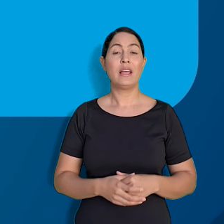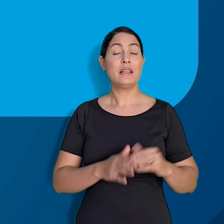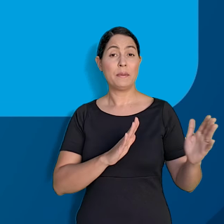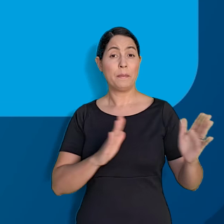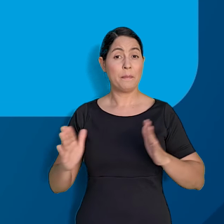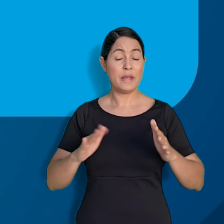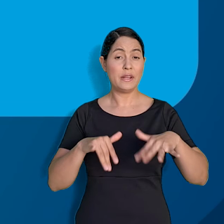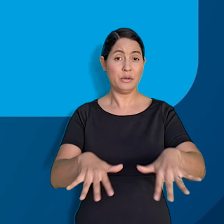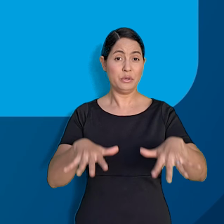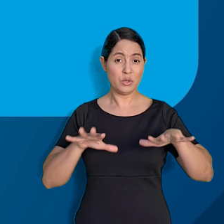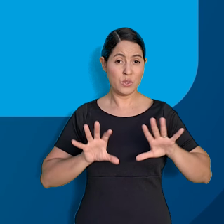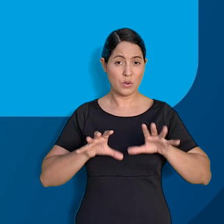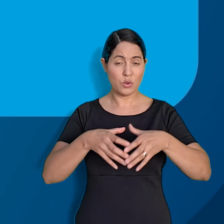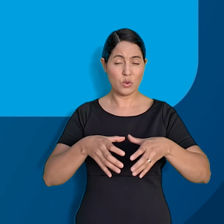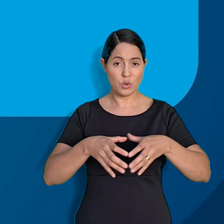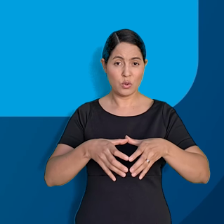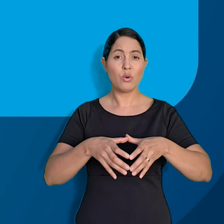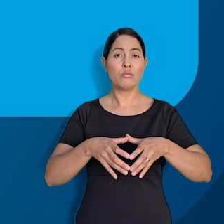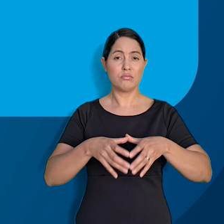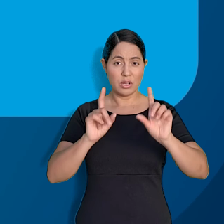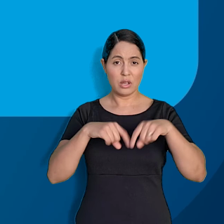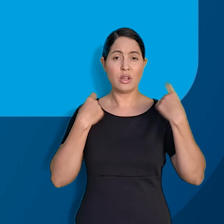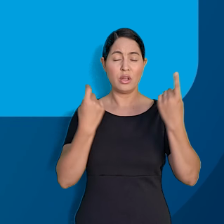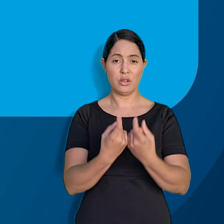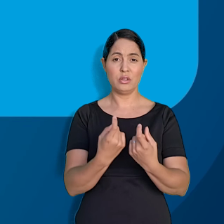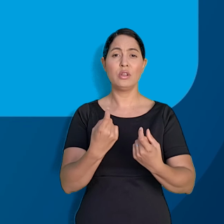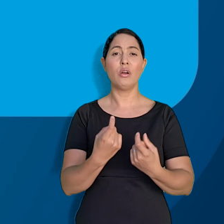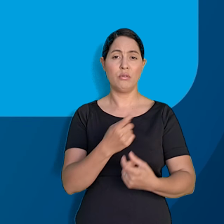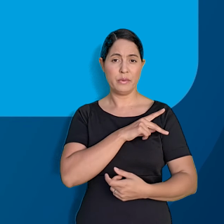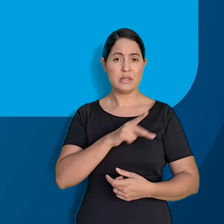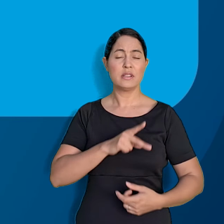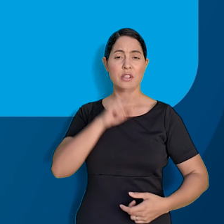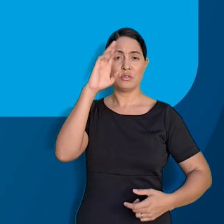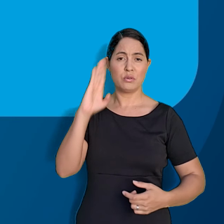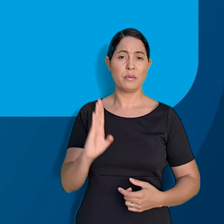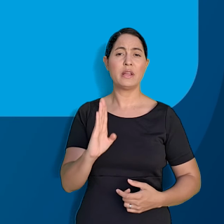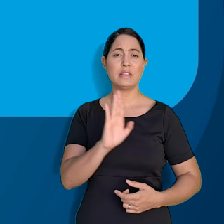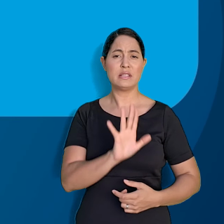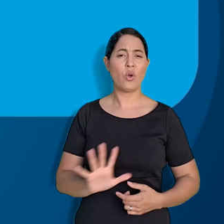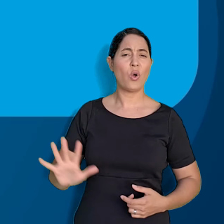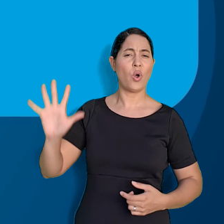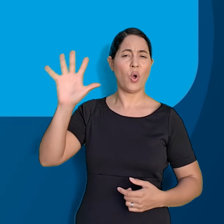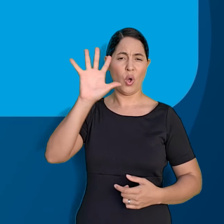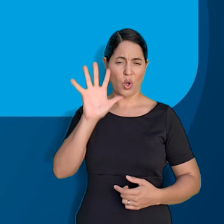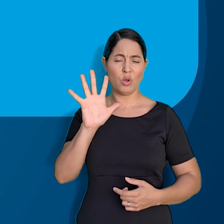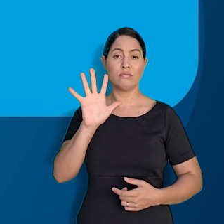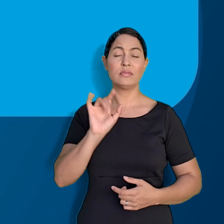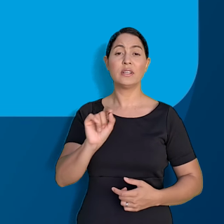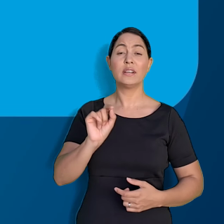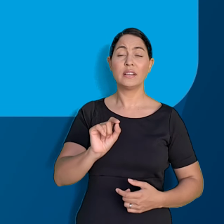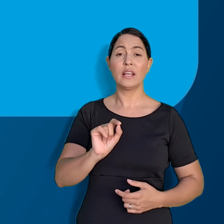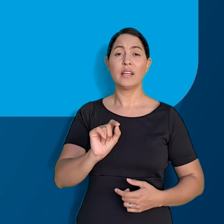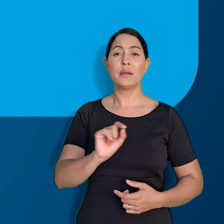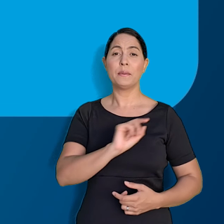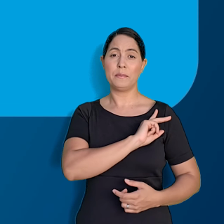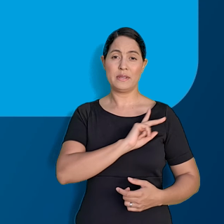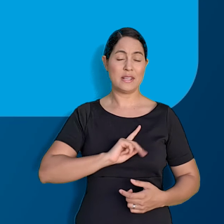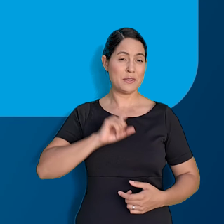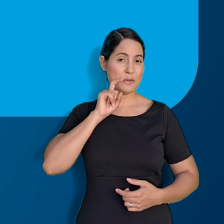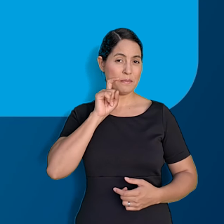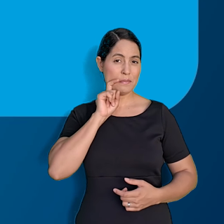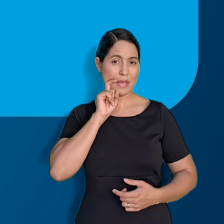aprovada durante reunião do Colégio de Presidentes do Sistema OAB, realizada em maio, em Salvador, sob a condução do presidente nacional da